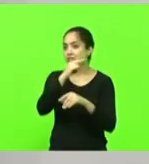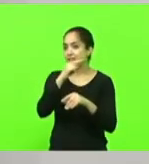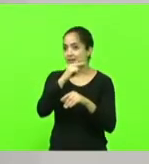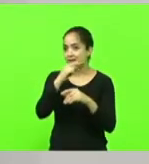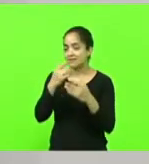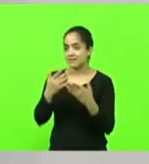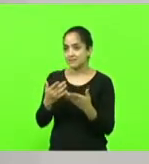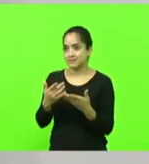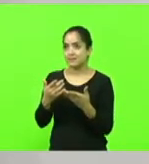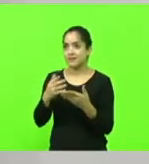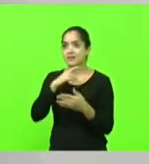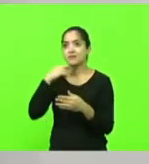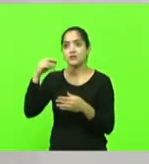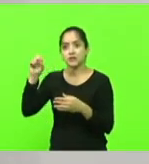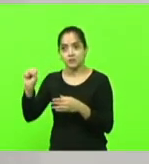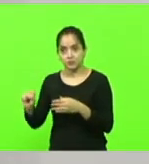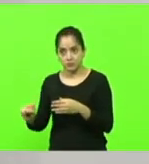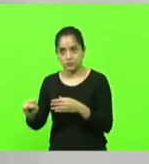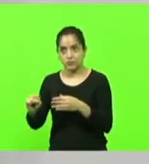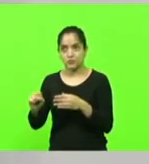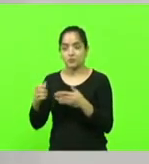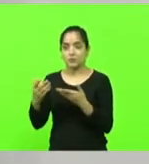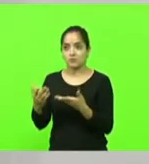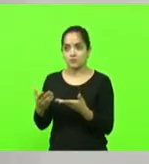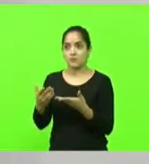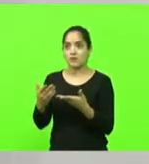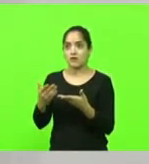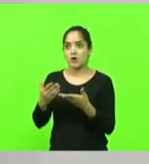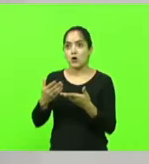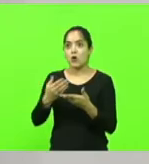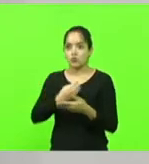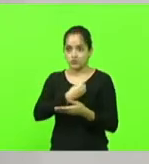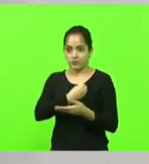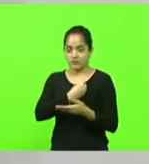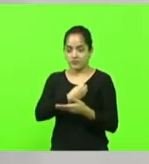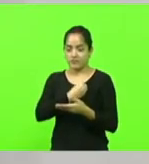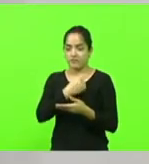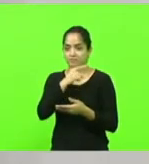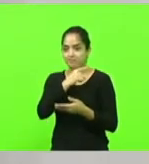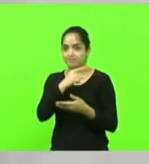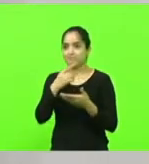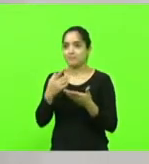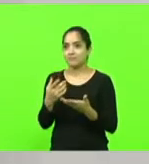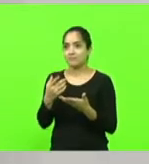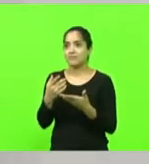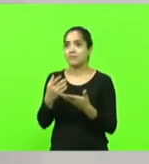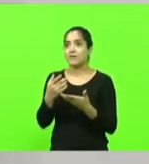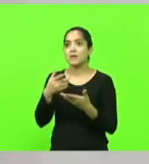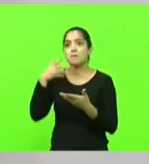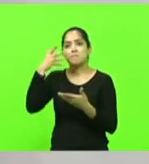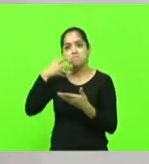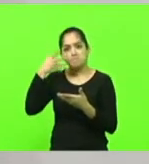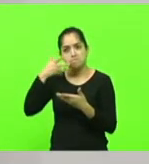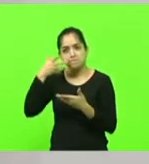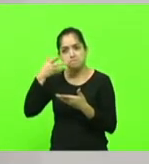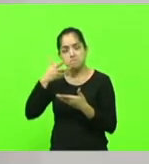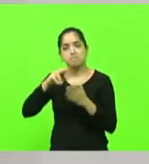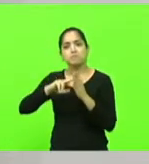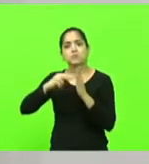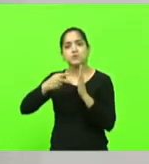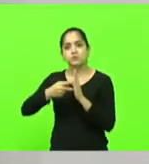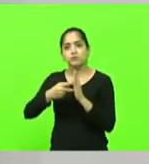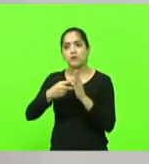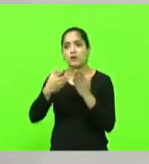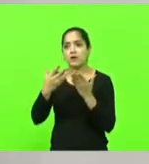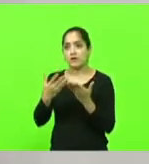em Jaraguá do Sul, no bairro Vila Nova, onde eu resido. Poucas palavras, mas que para mim significaram muito. Era o